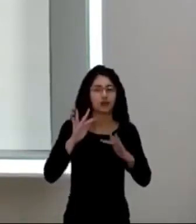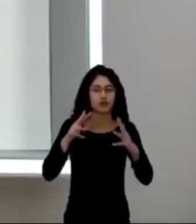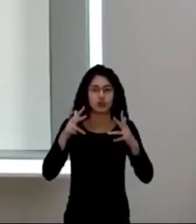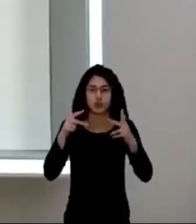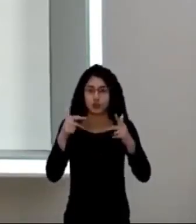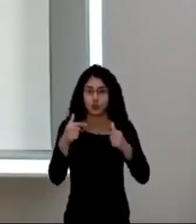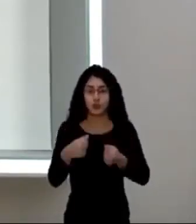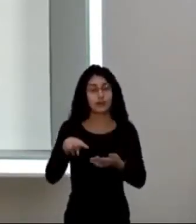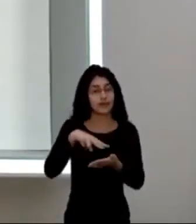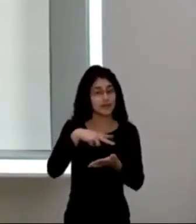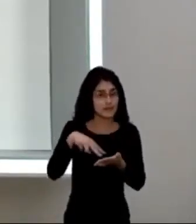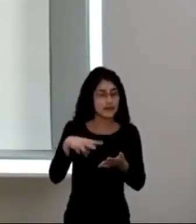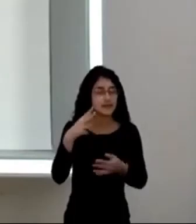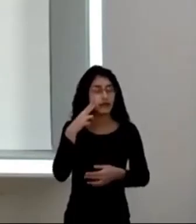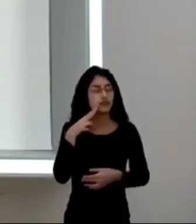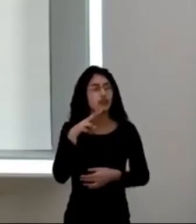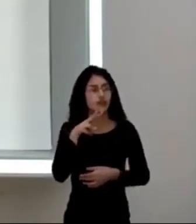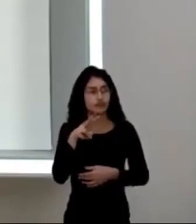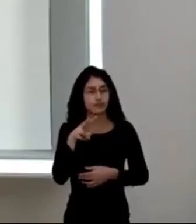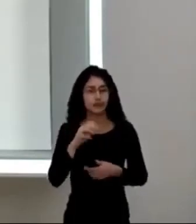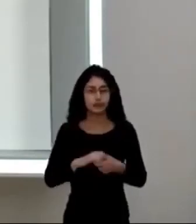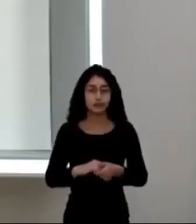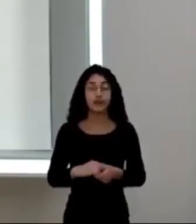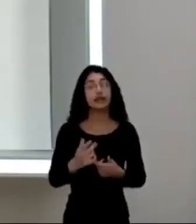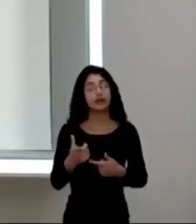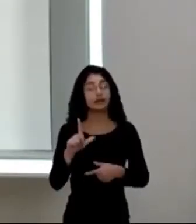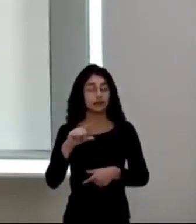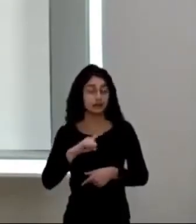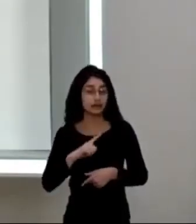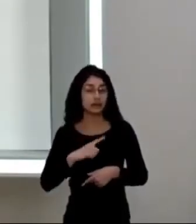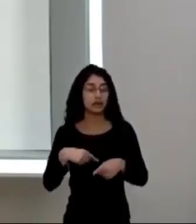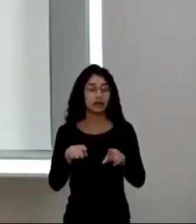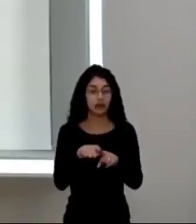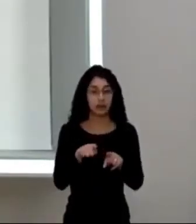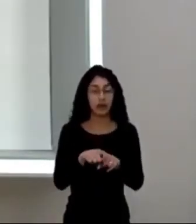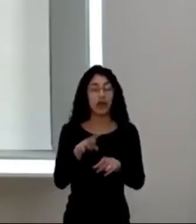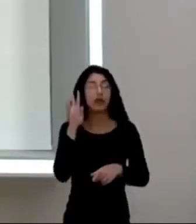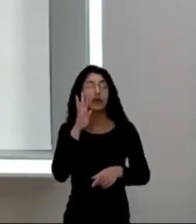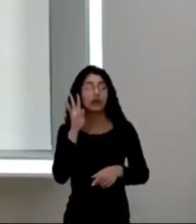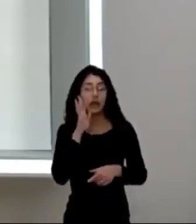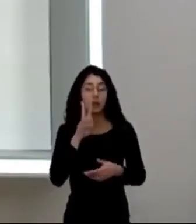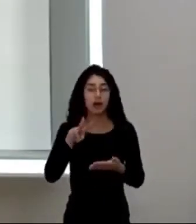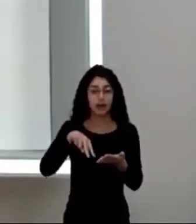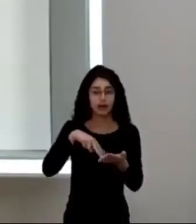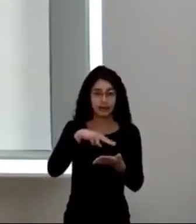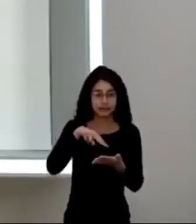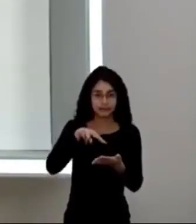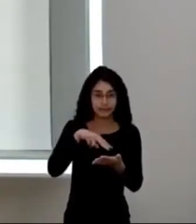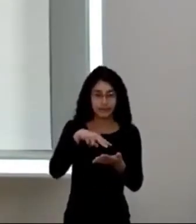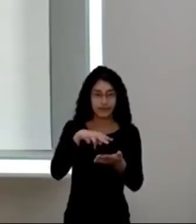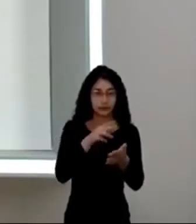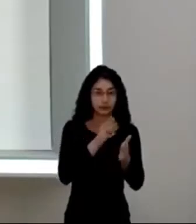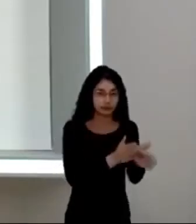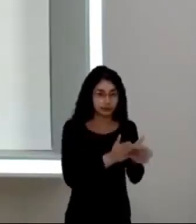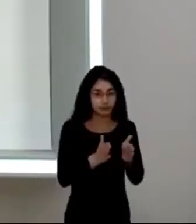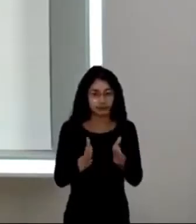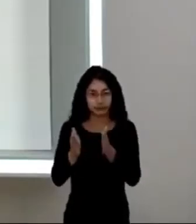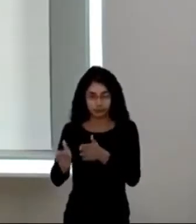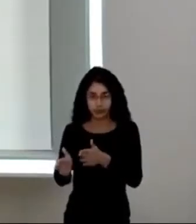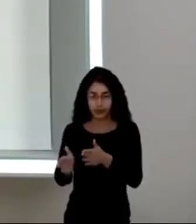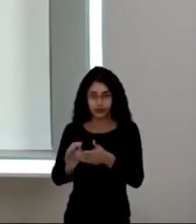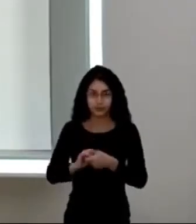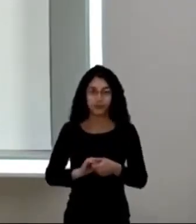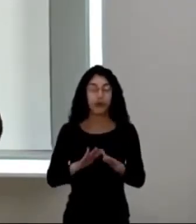danças que você já viu na sua vida, né? E lembrar que essas danças, elas estão separadas por categorias. Então, ao